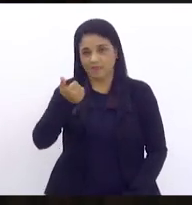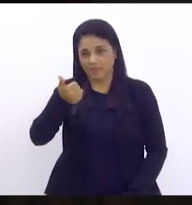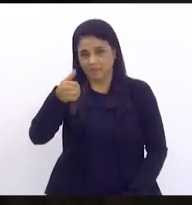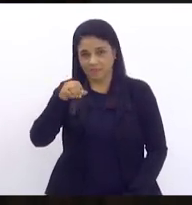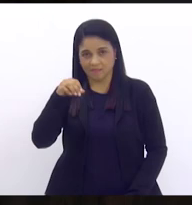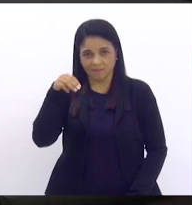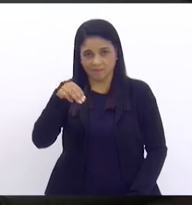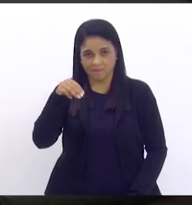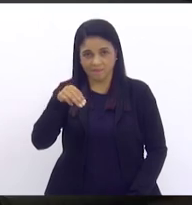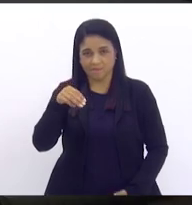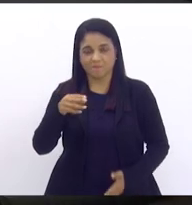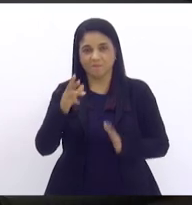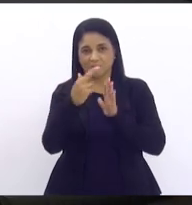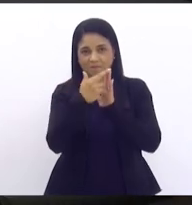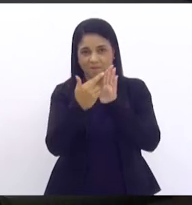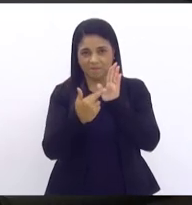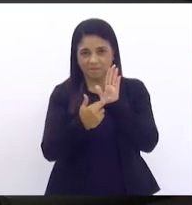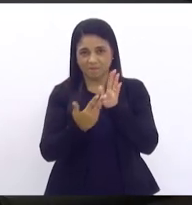minutos.